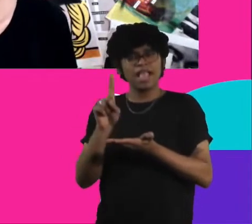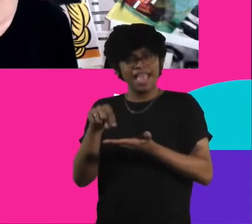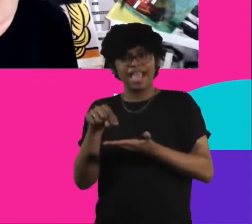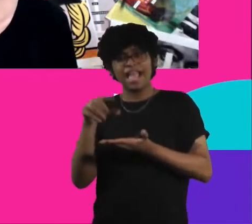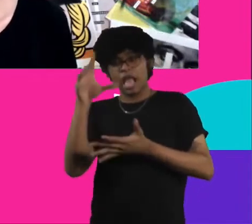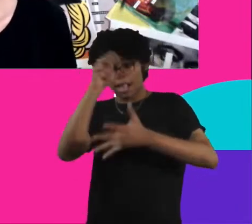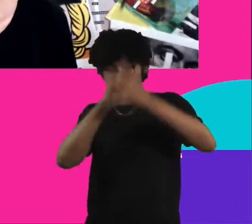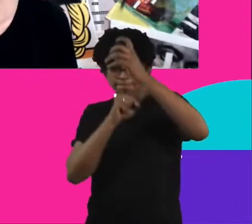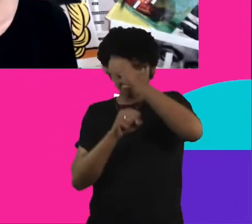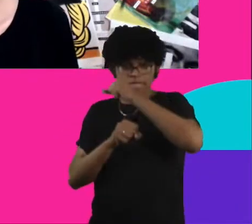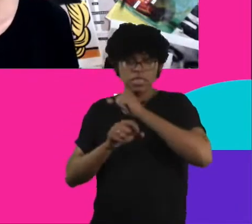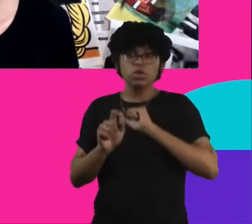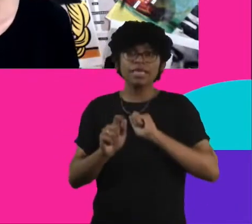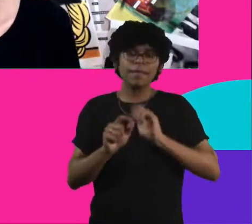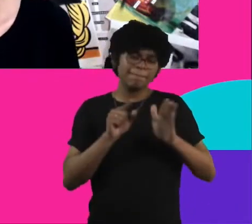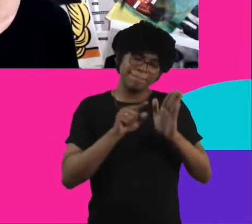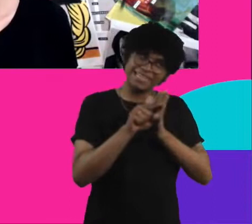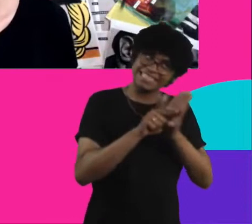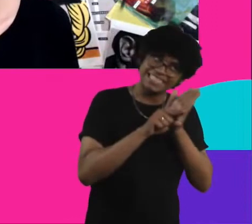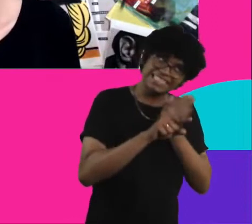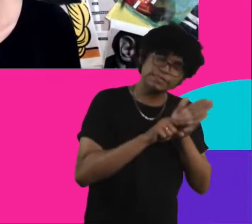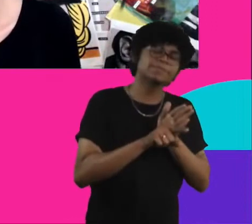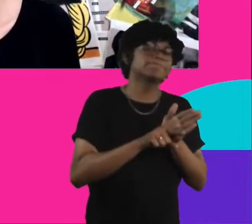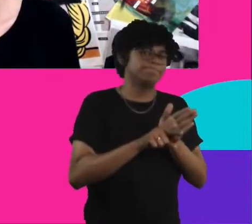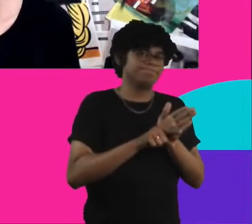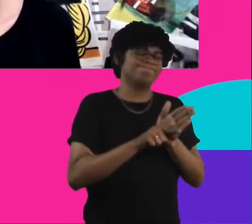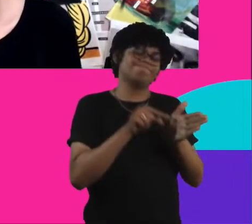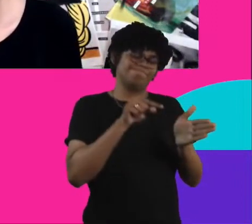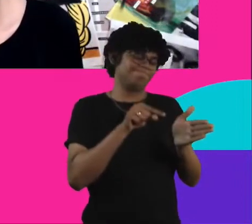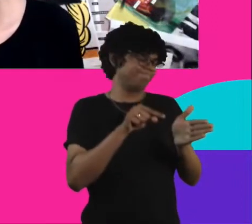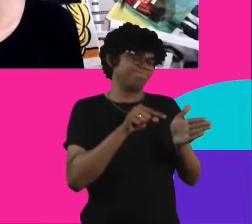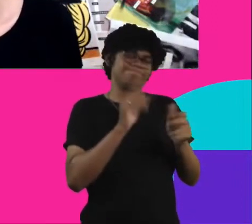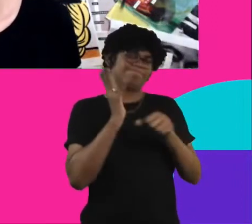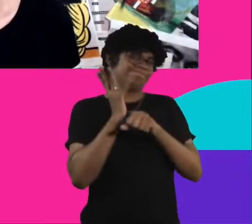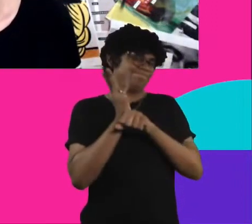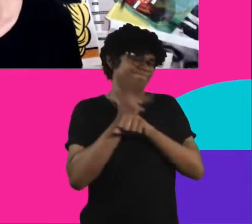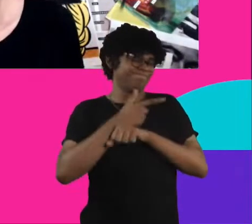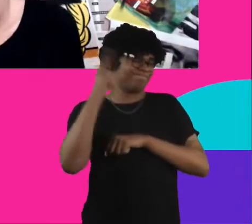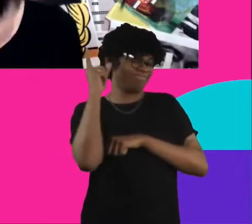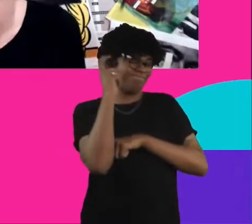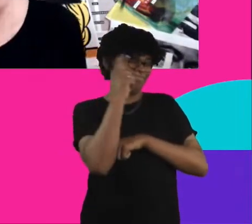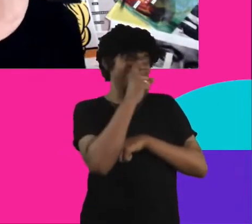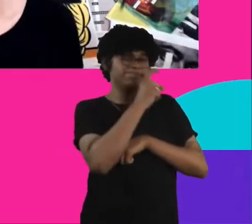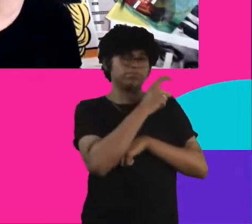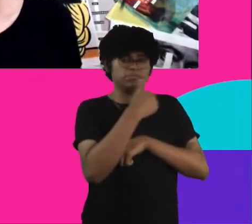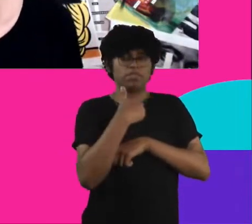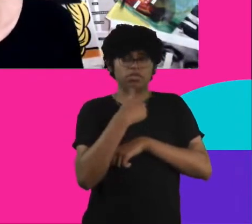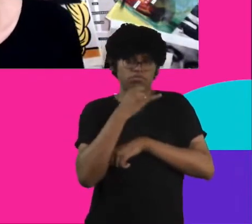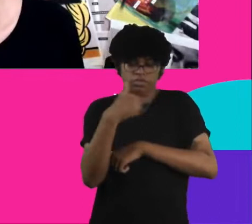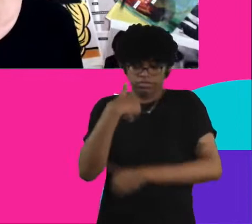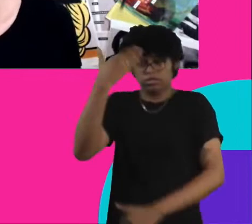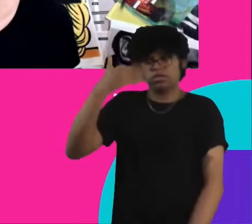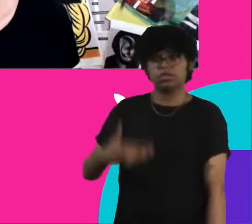aprender a pesquisar. E olha, isso requer uma habilidade difícil. Eu digo por mim. Eu